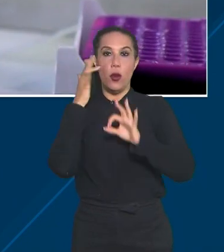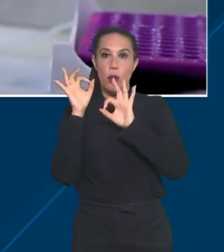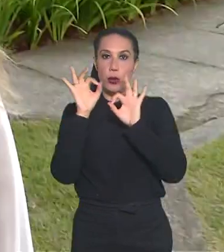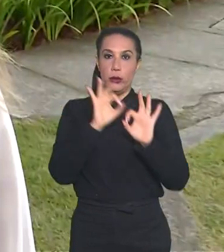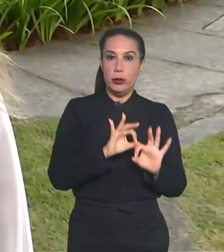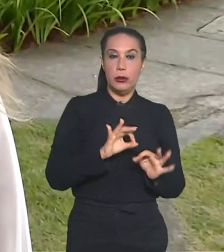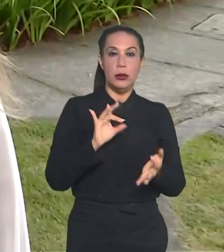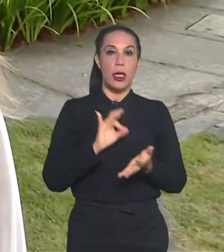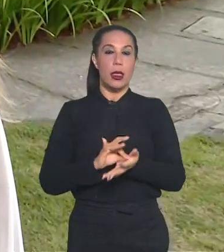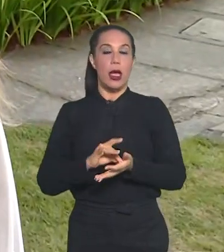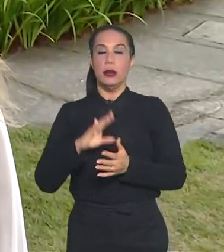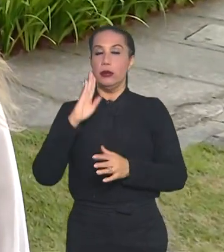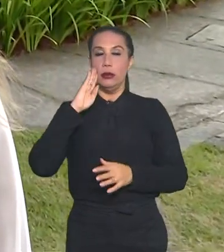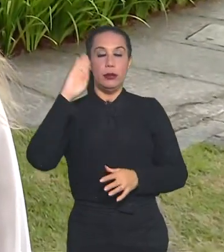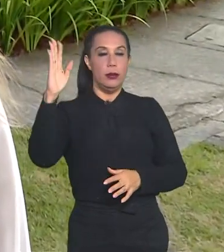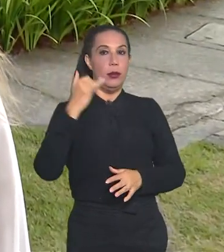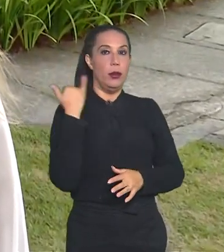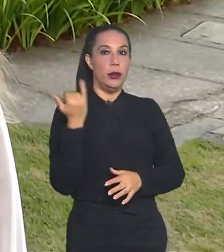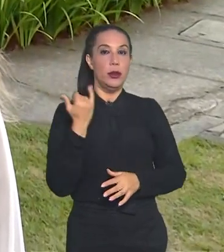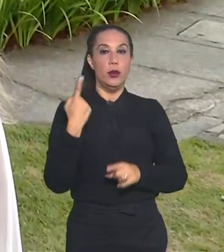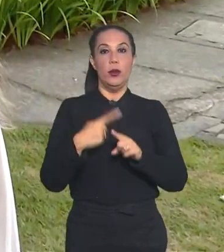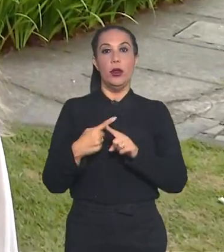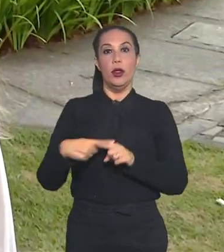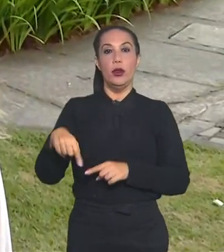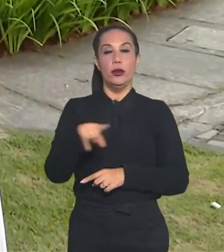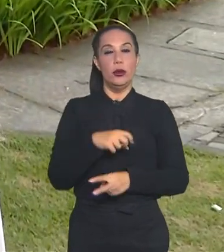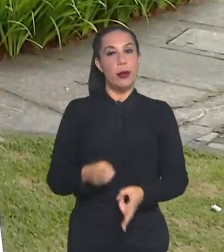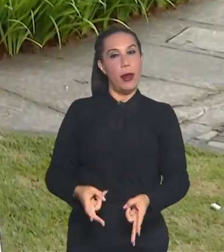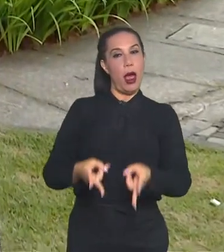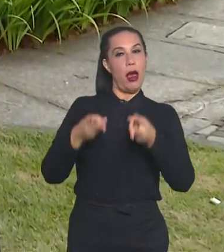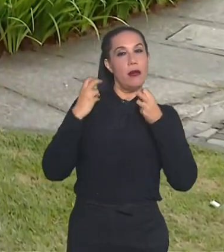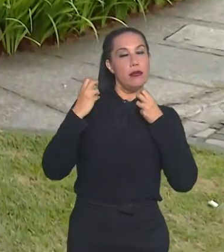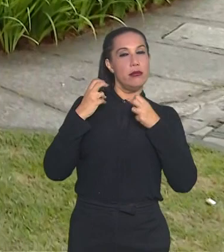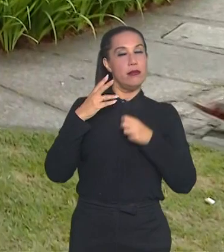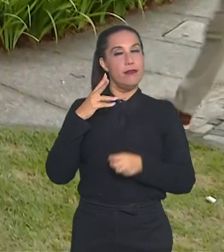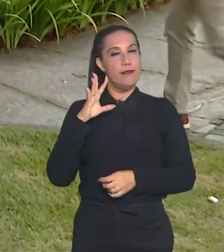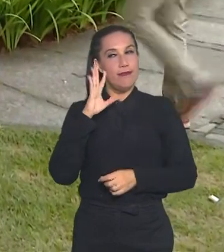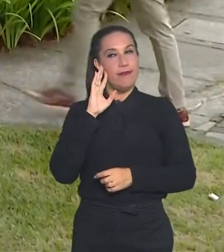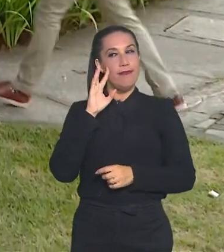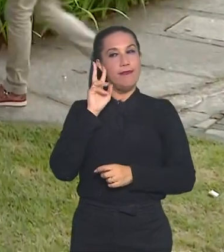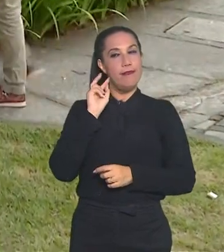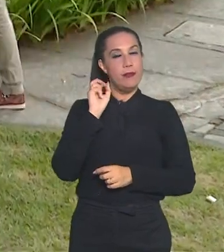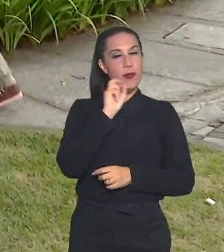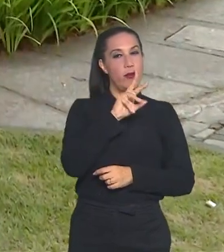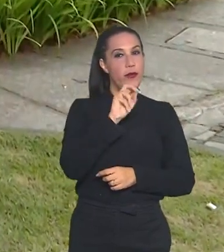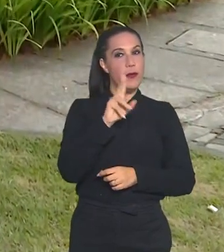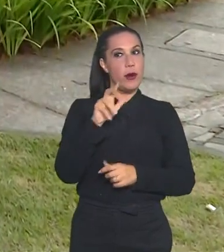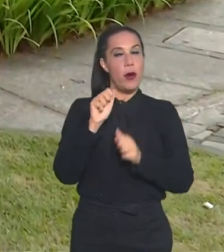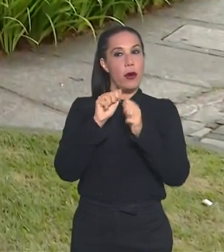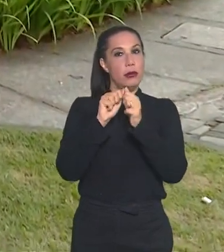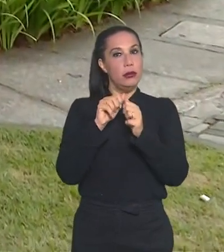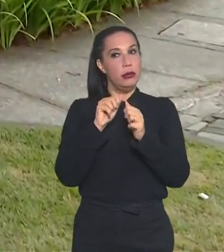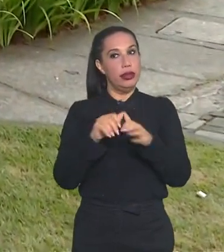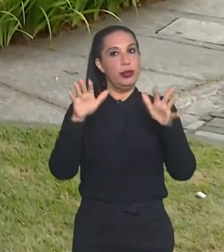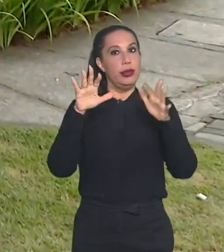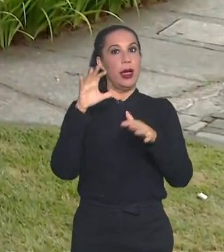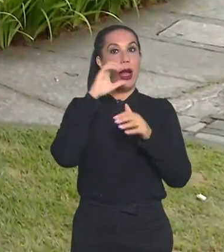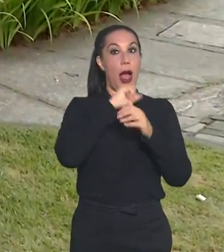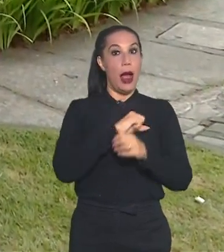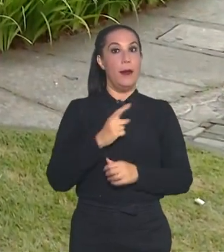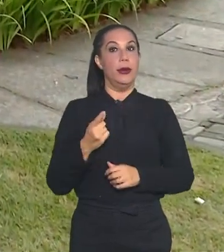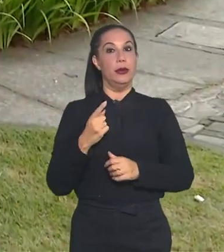É absolutamente fundamental, porque nós começamos a observar uma rápida disseminação de casos em áreas que não eram